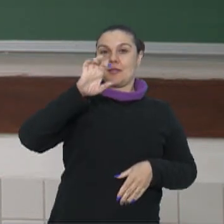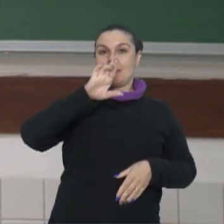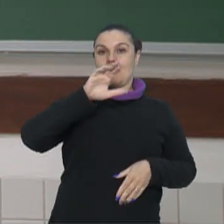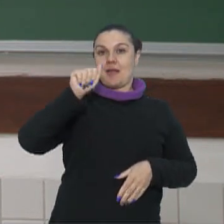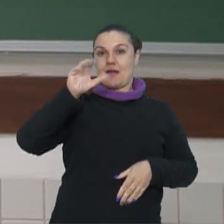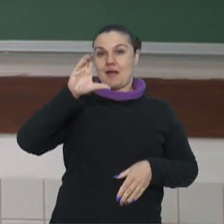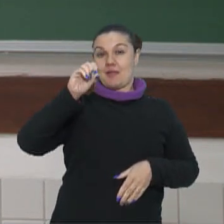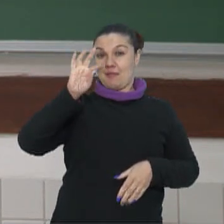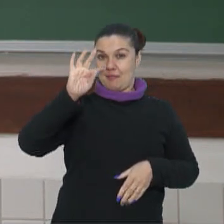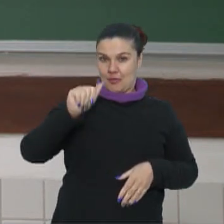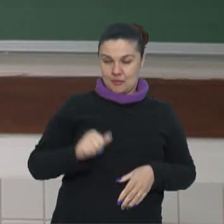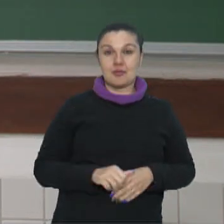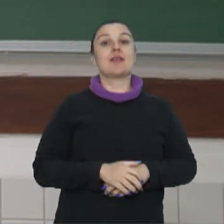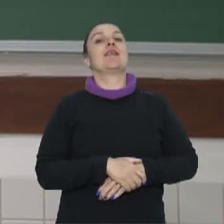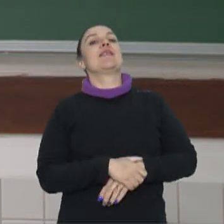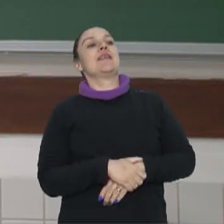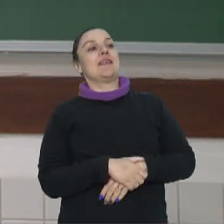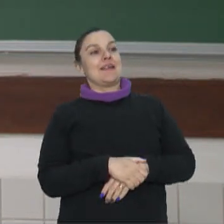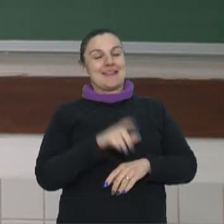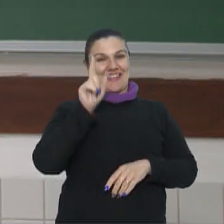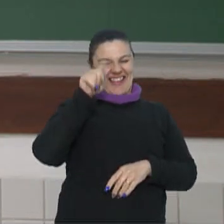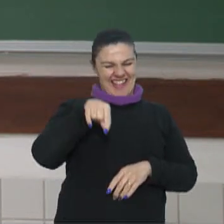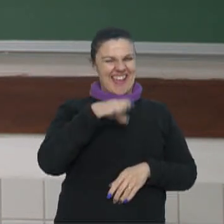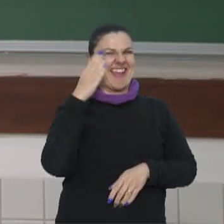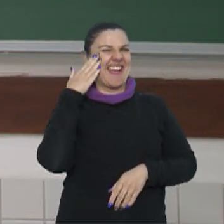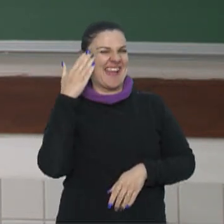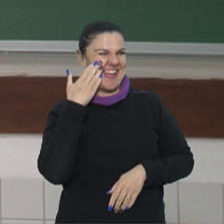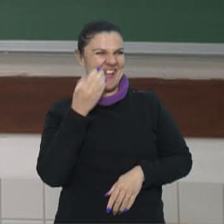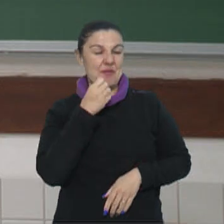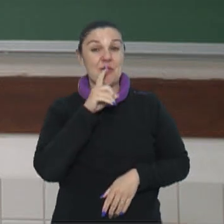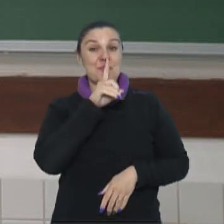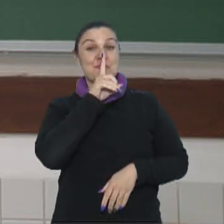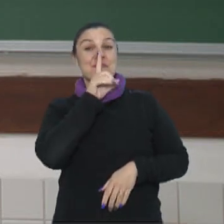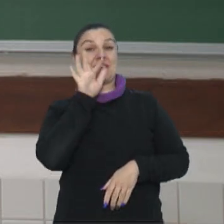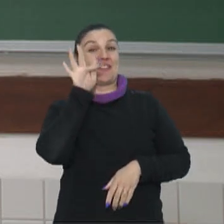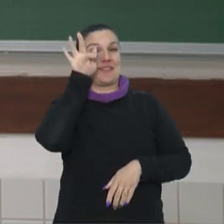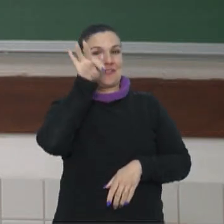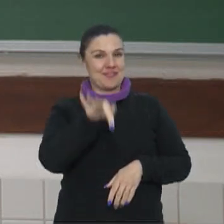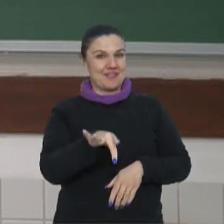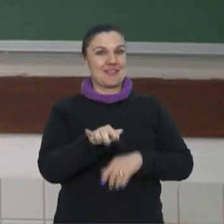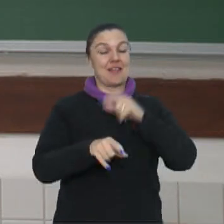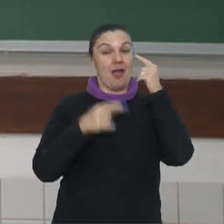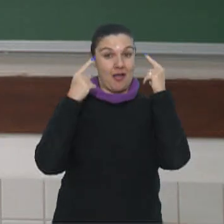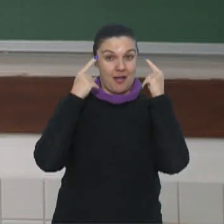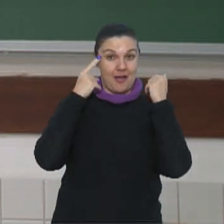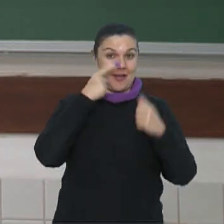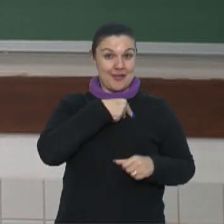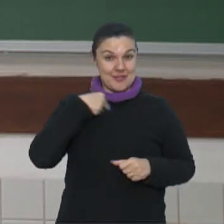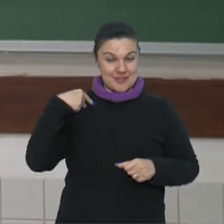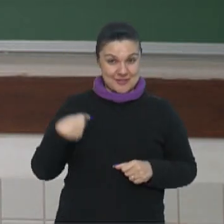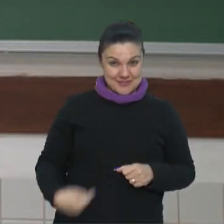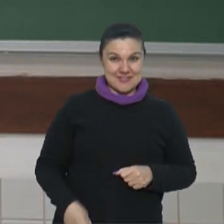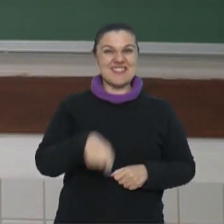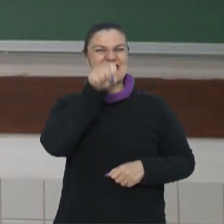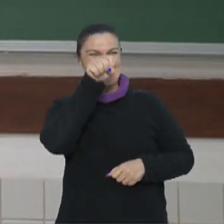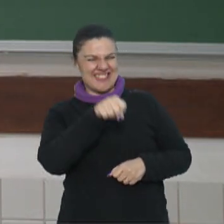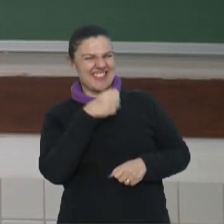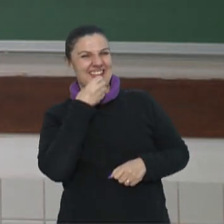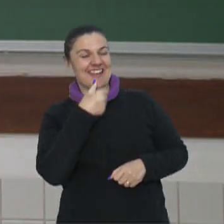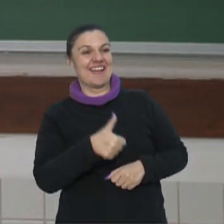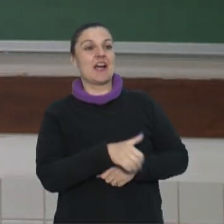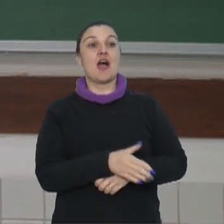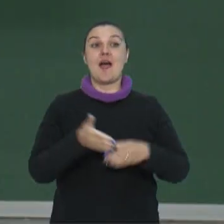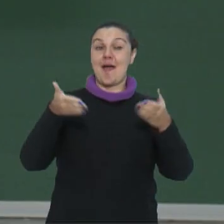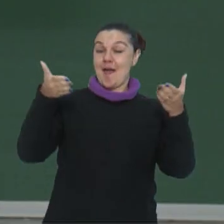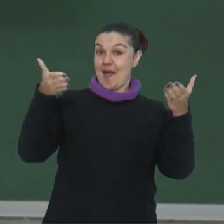que é a civilização? Muito bem, ah, eu sei. Calma, vamos deixar essa para o final dos chineses. Muito bem. Vamos lá.